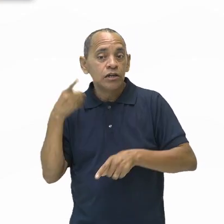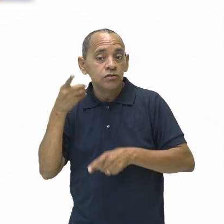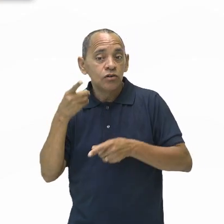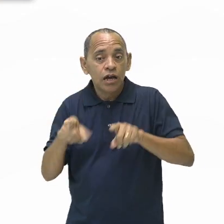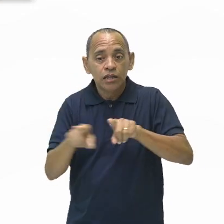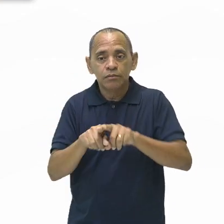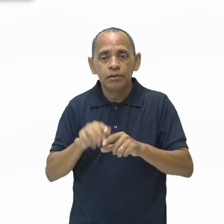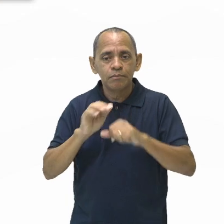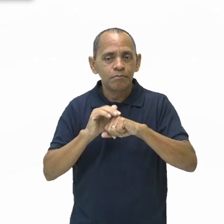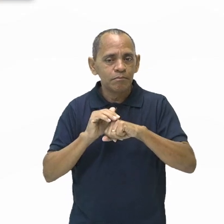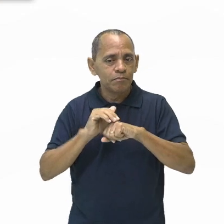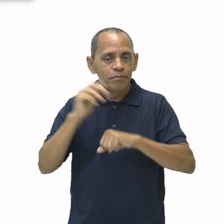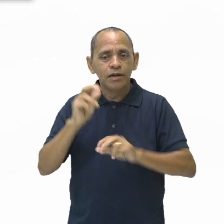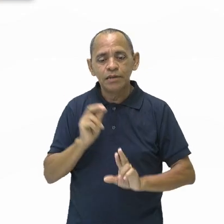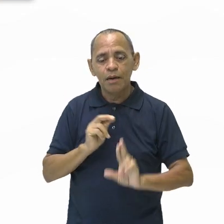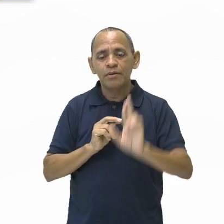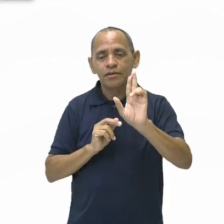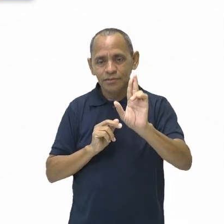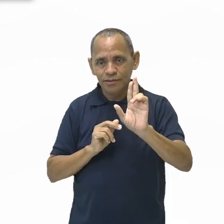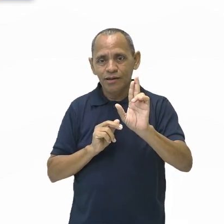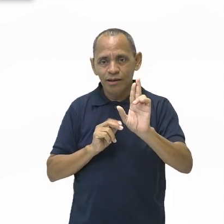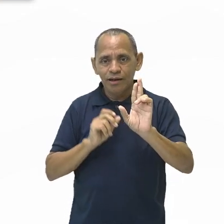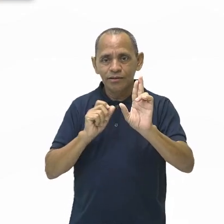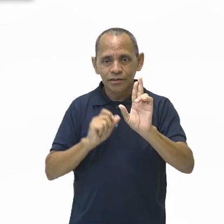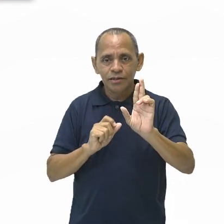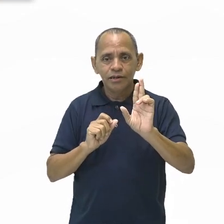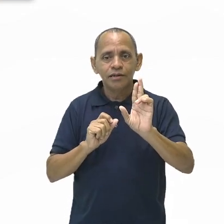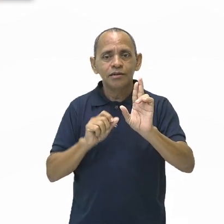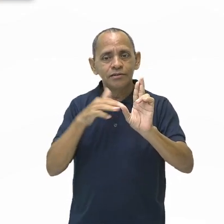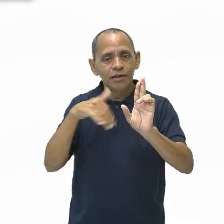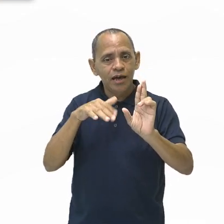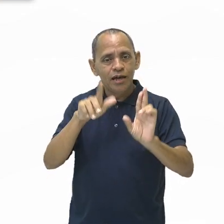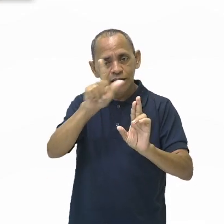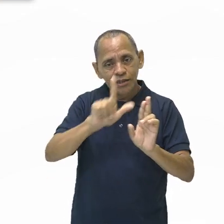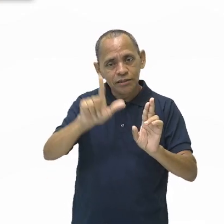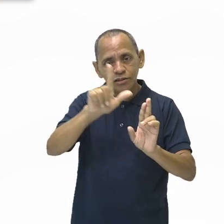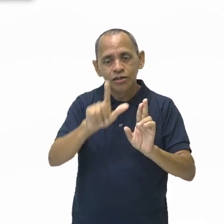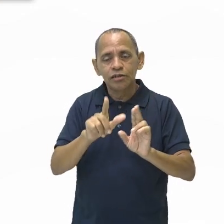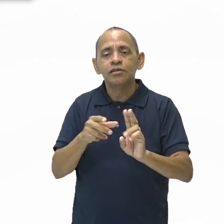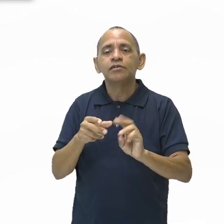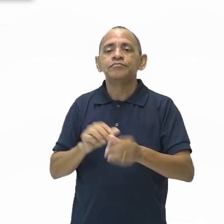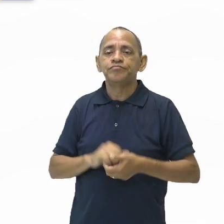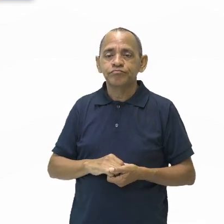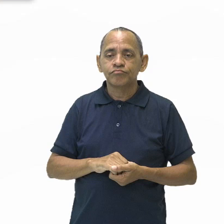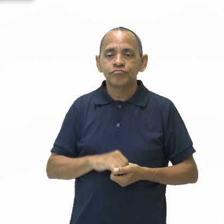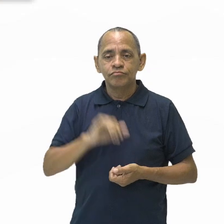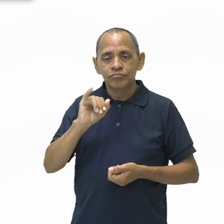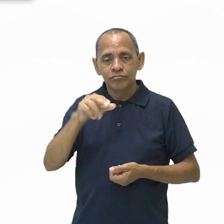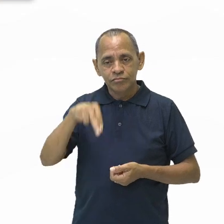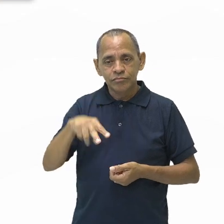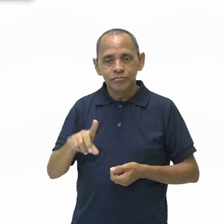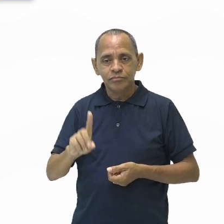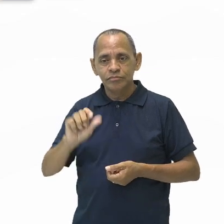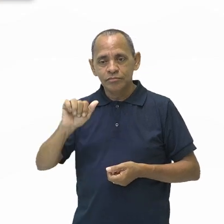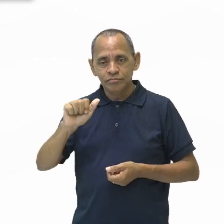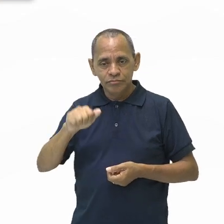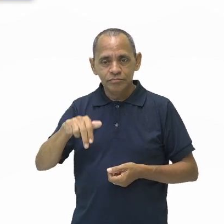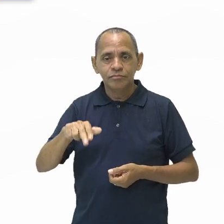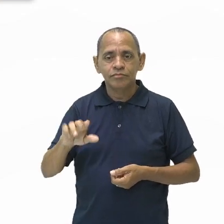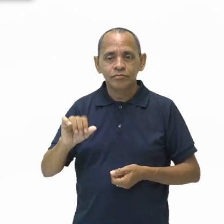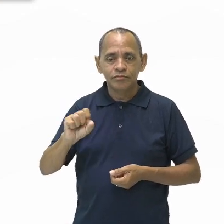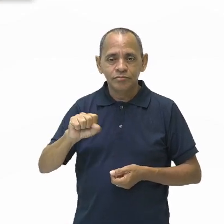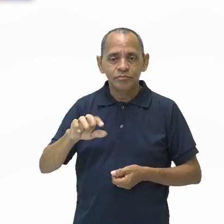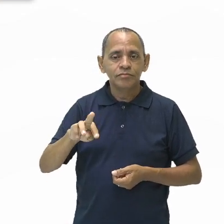dos maiores representantes da corrente literária indianista e o principal romancista brasileiro da